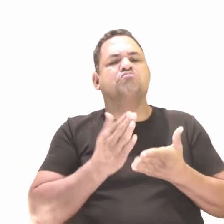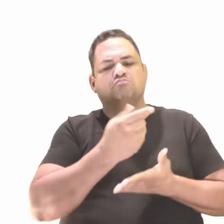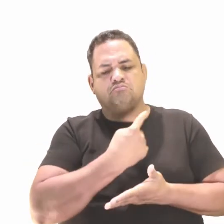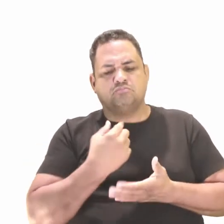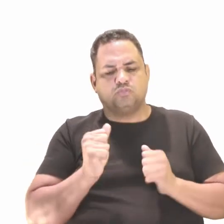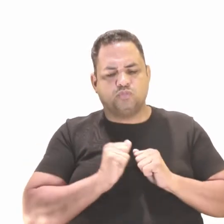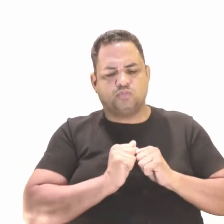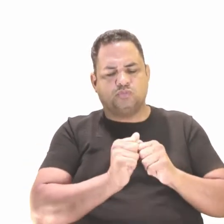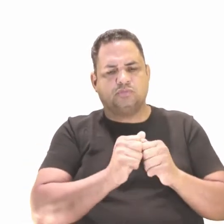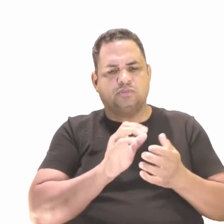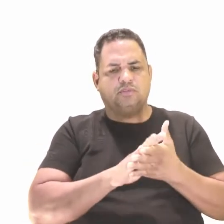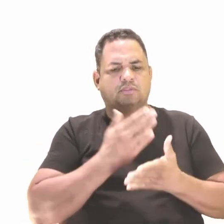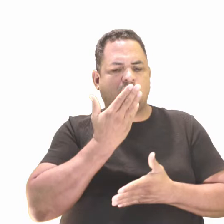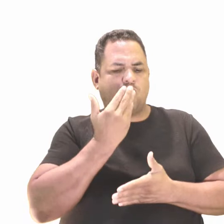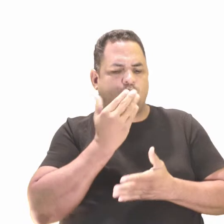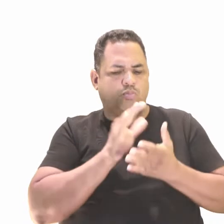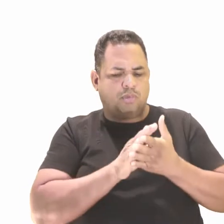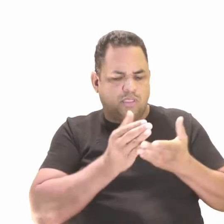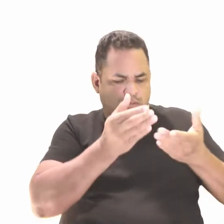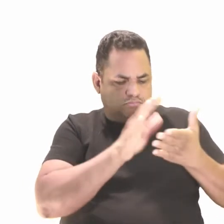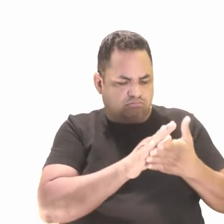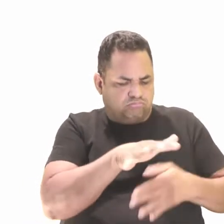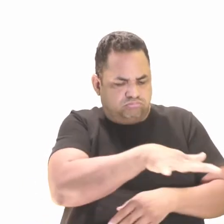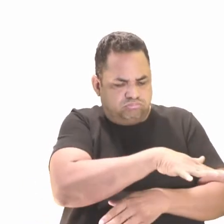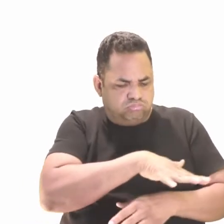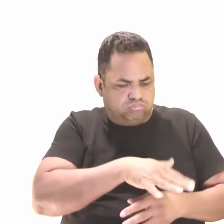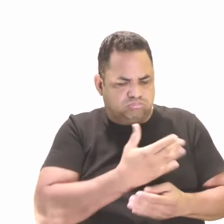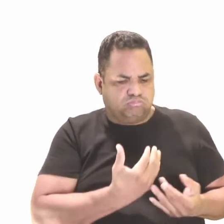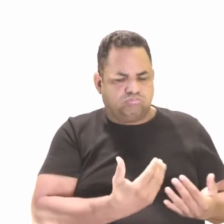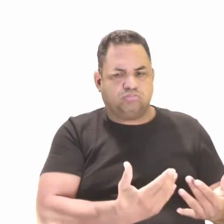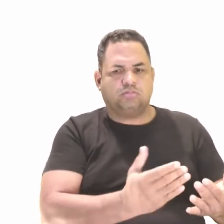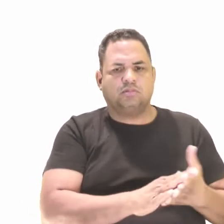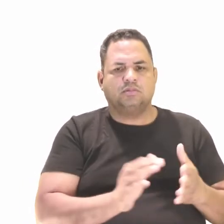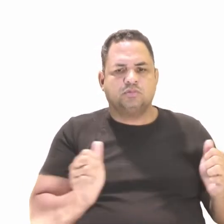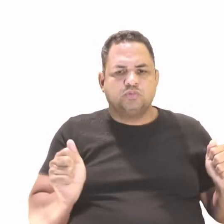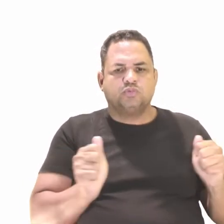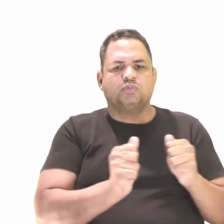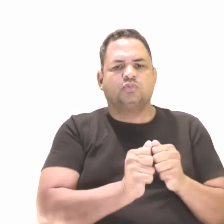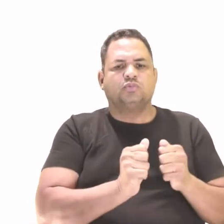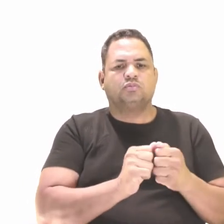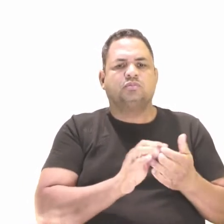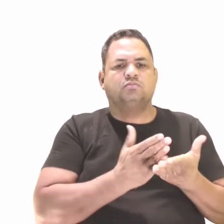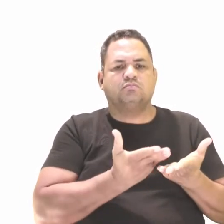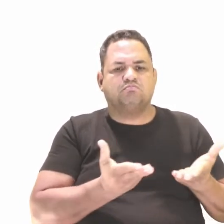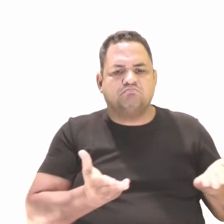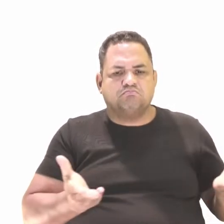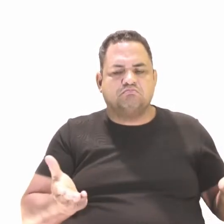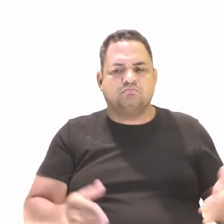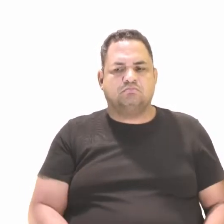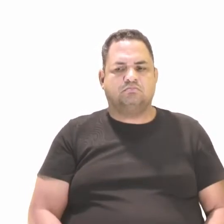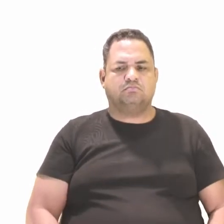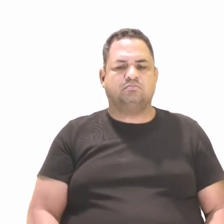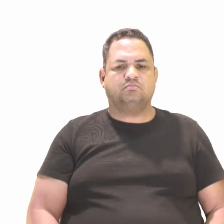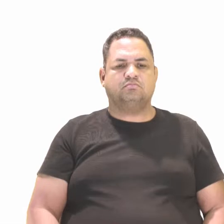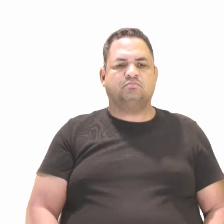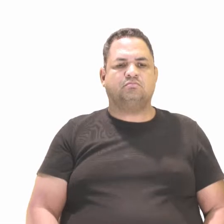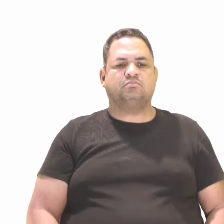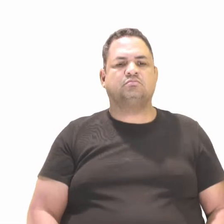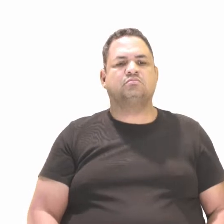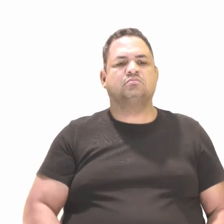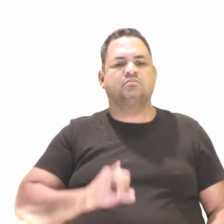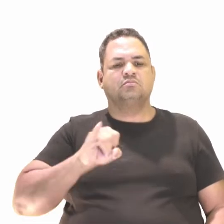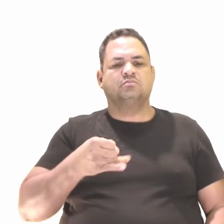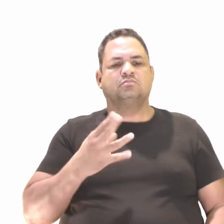nós para um piquenique? E aí, quer? How about? E aí a Julia fala o seguinte, I'm